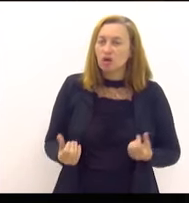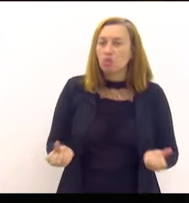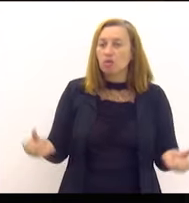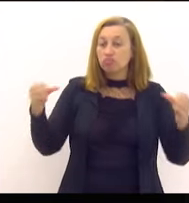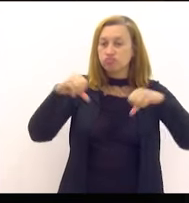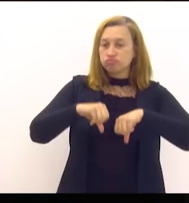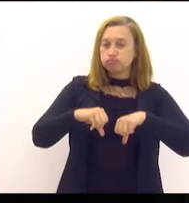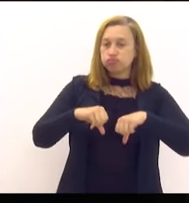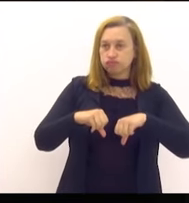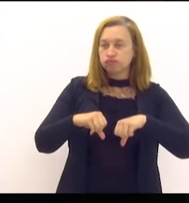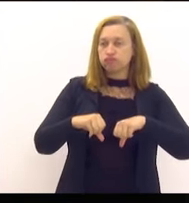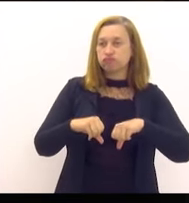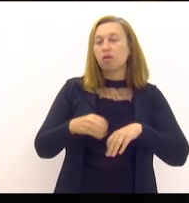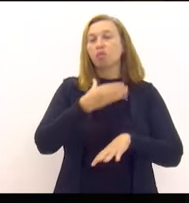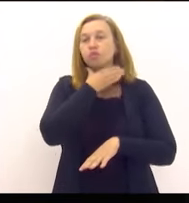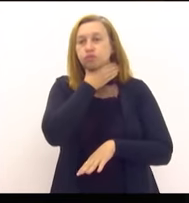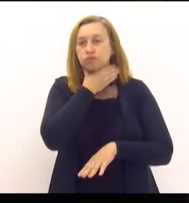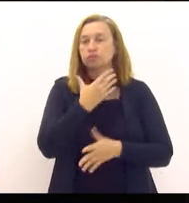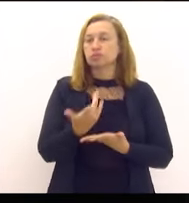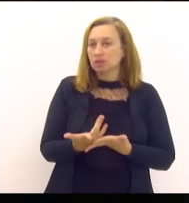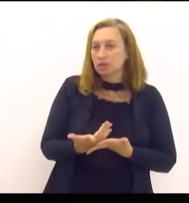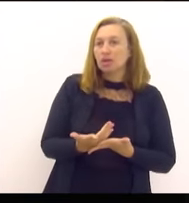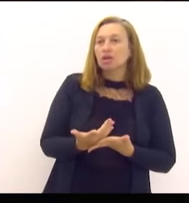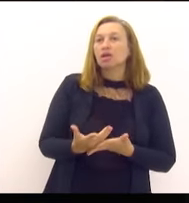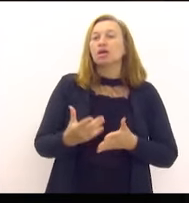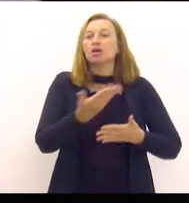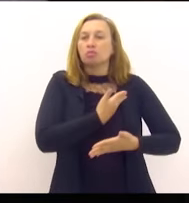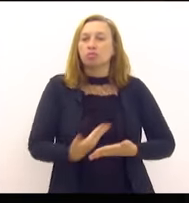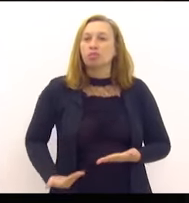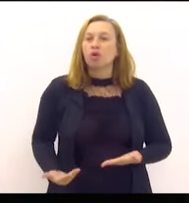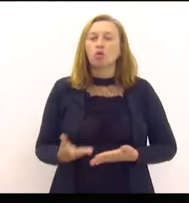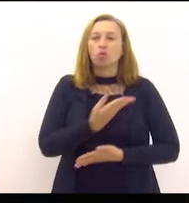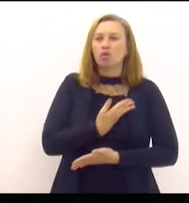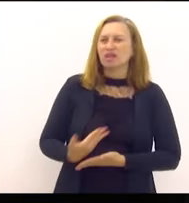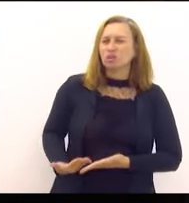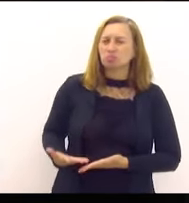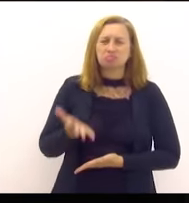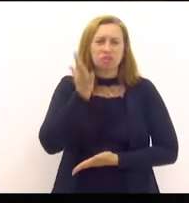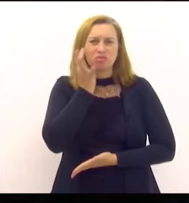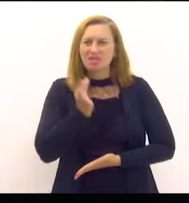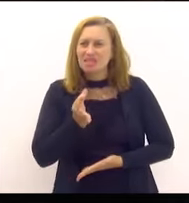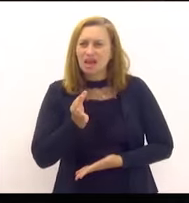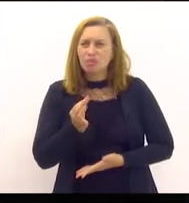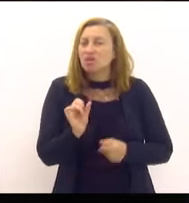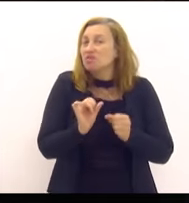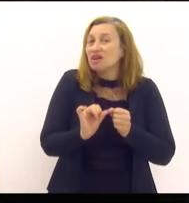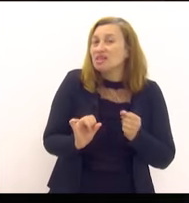segurança pública e que o governador continua perdido, perdido, como essa